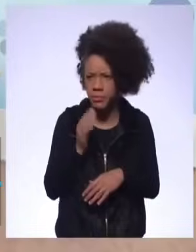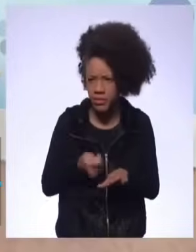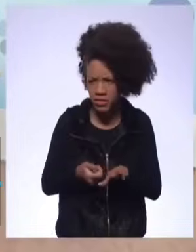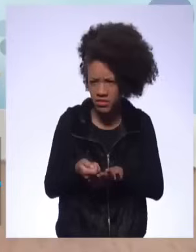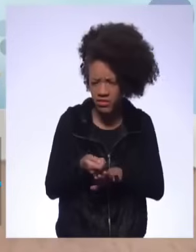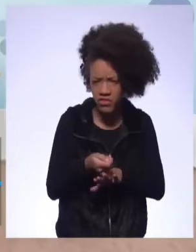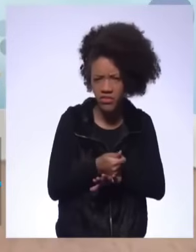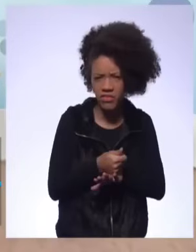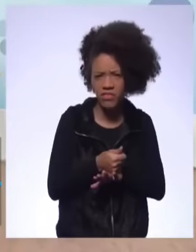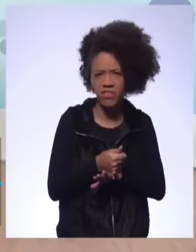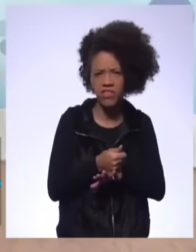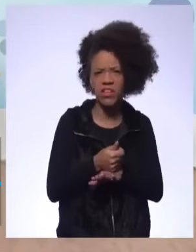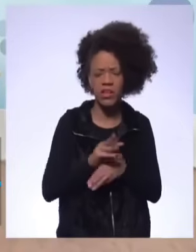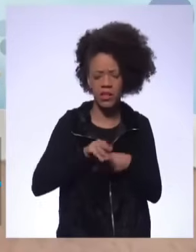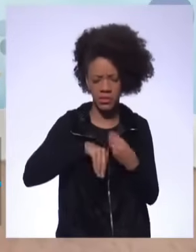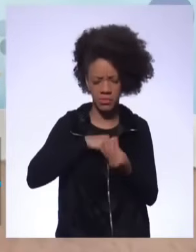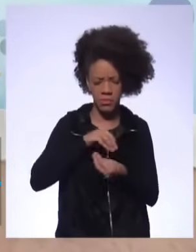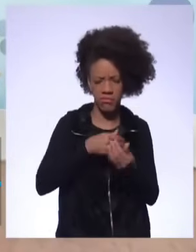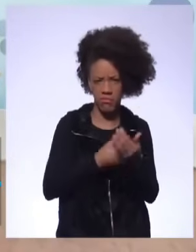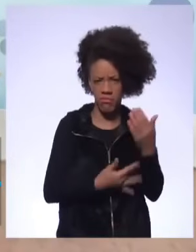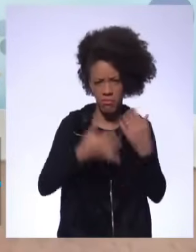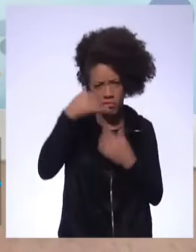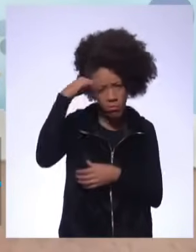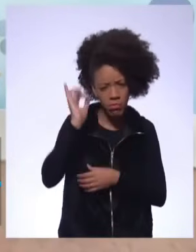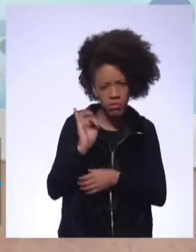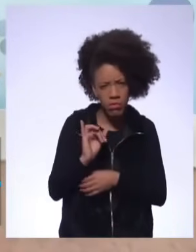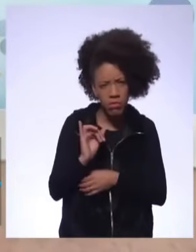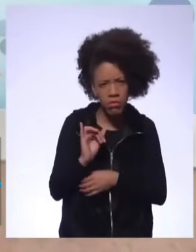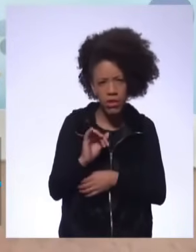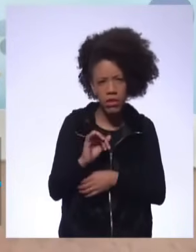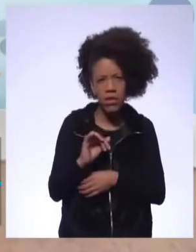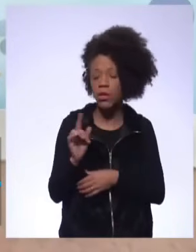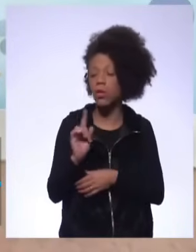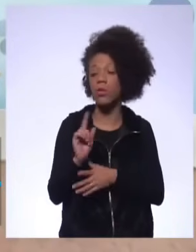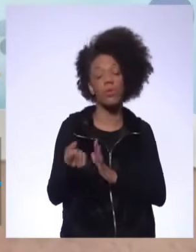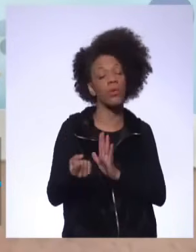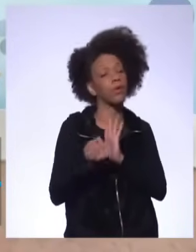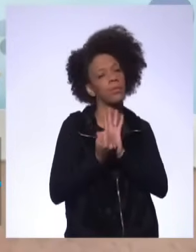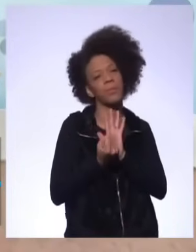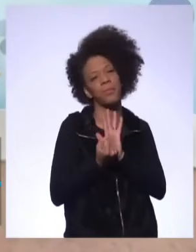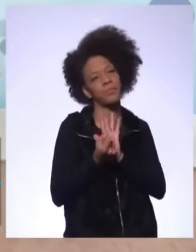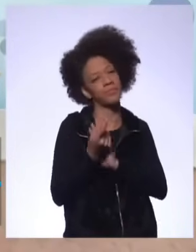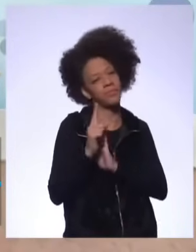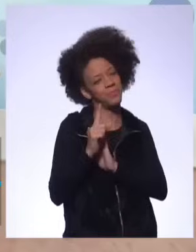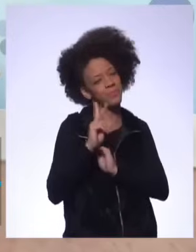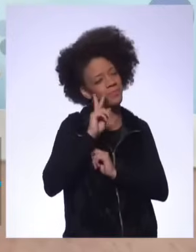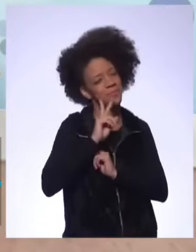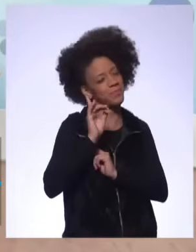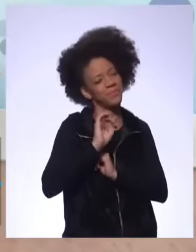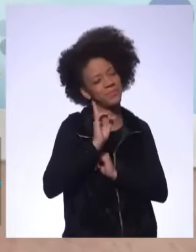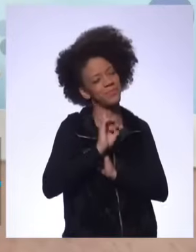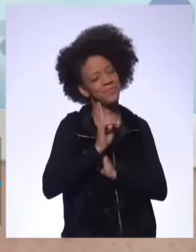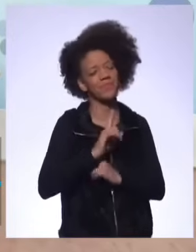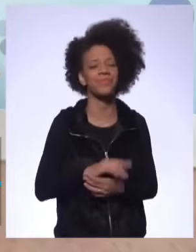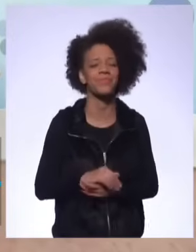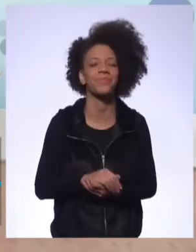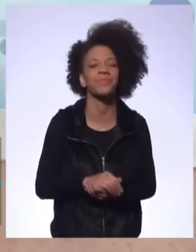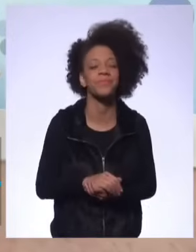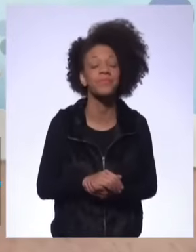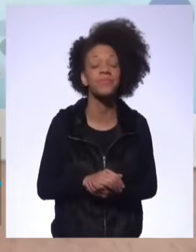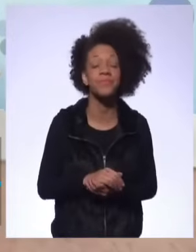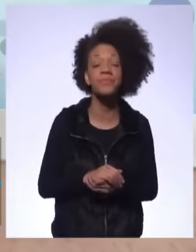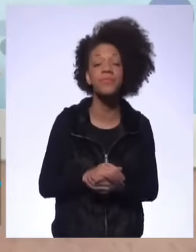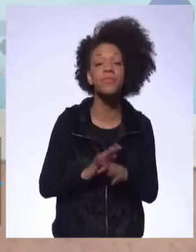fake dessa história. que mistura sangue de boi? Mas é o sangue de boi mesmo, não é aquela marca não é o vinho? Não é o vinho, não. Tá